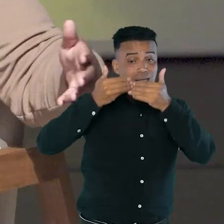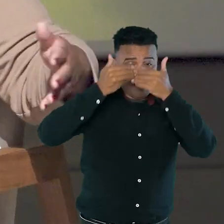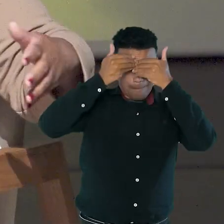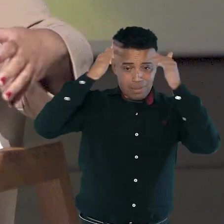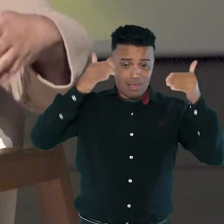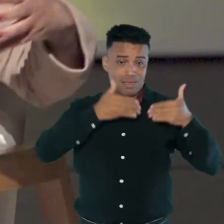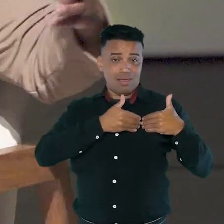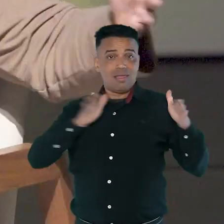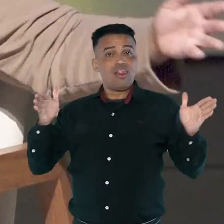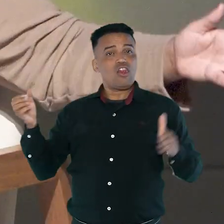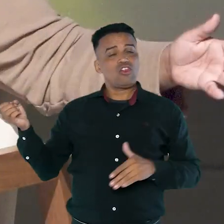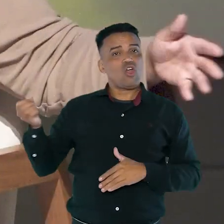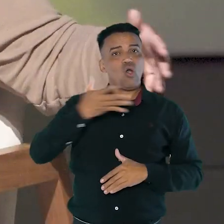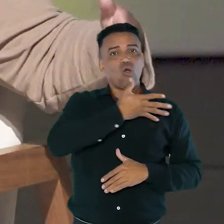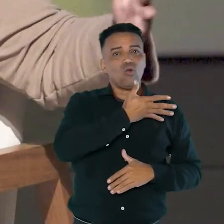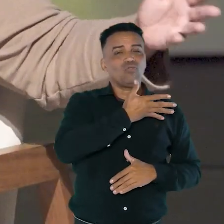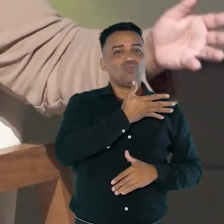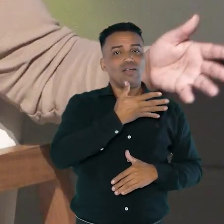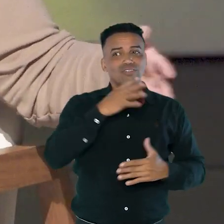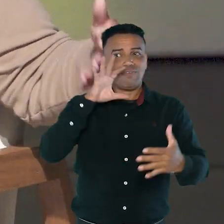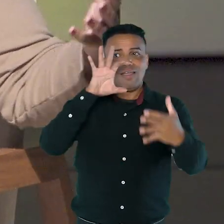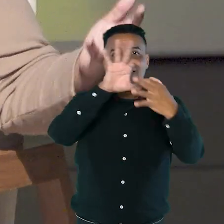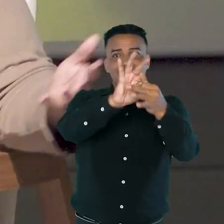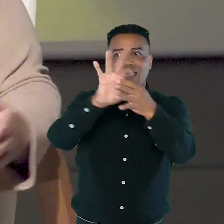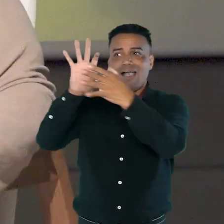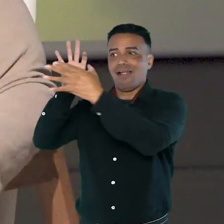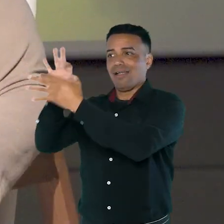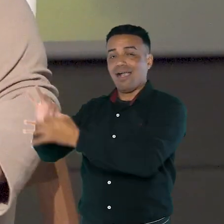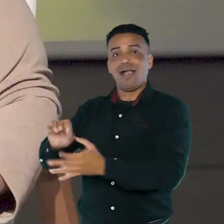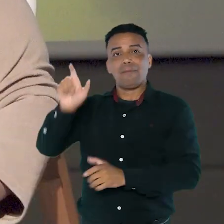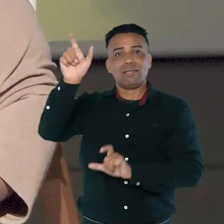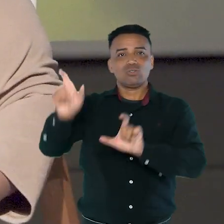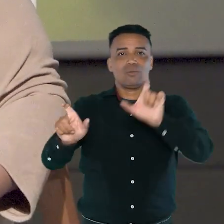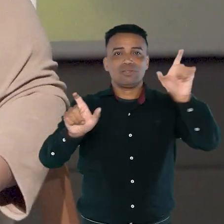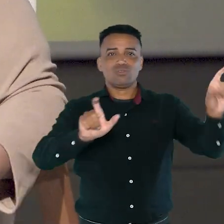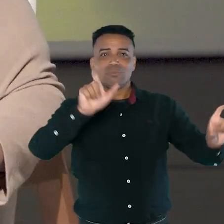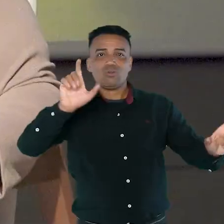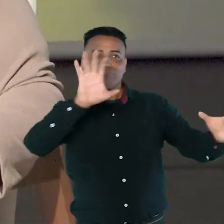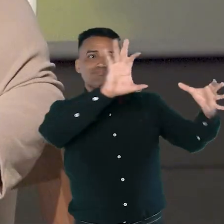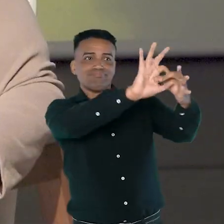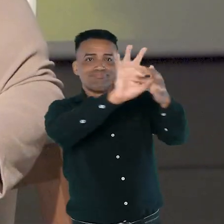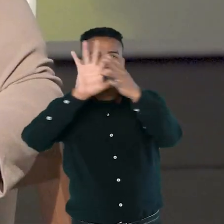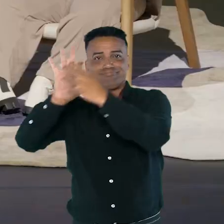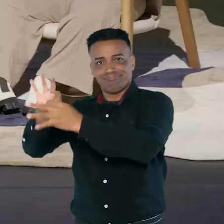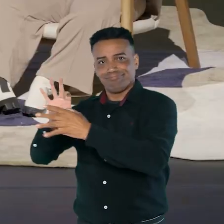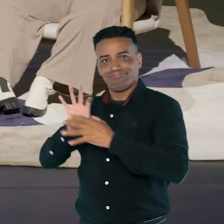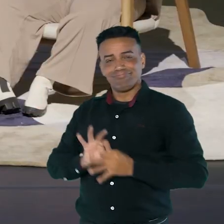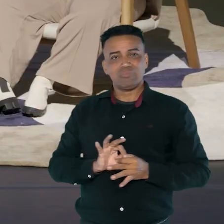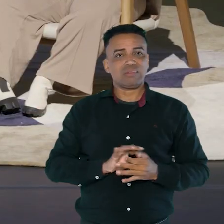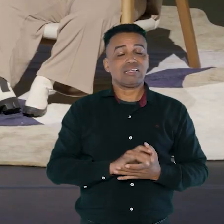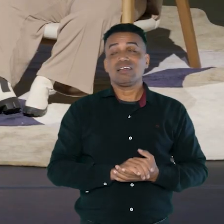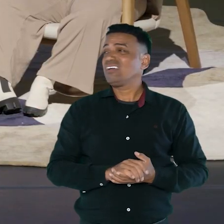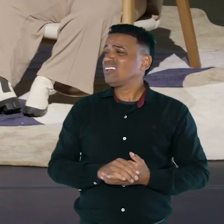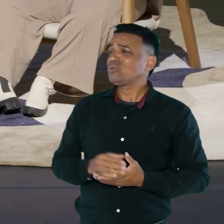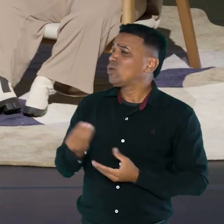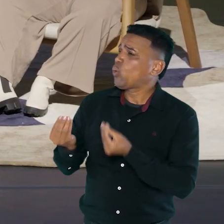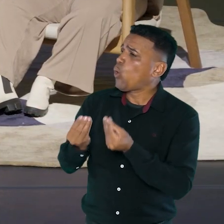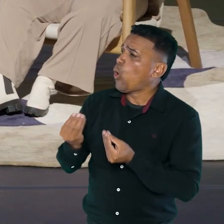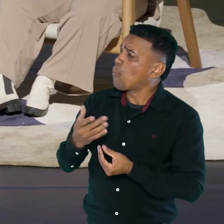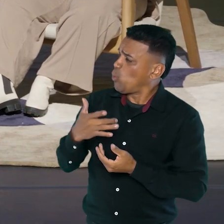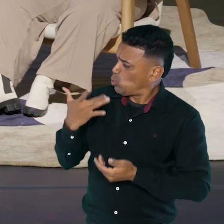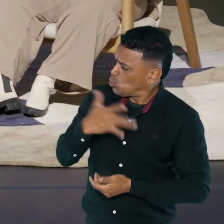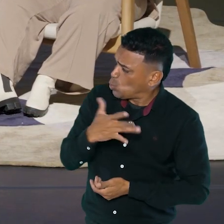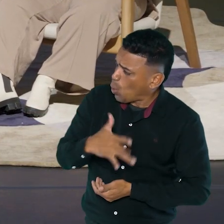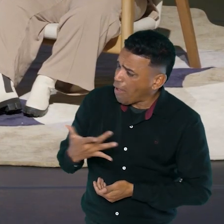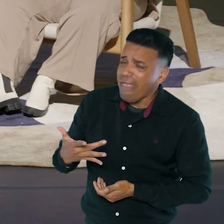novo também, que aí você vai se conectar de outras formas com outras pessoas, né? E não tem como não doer, né? Vai doer